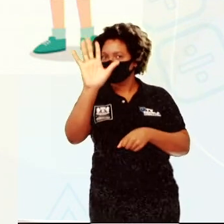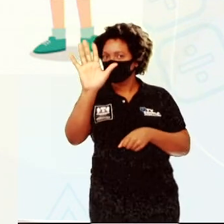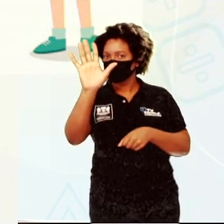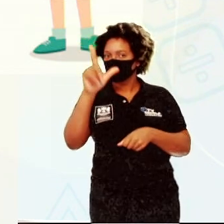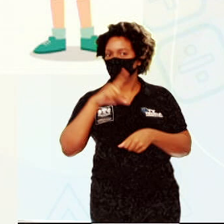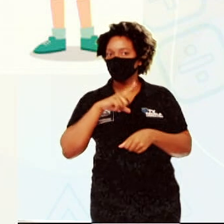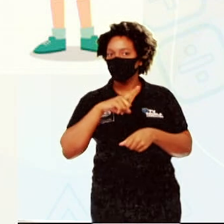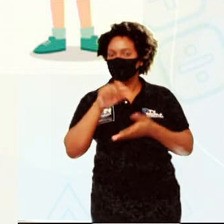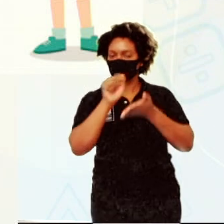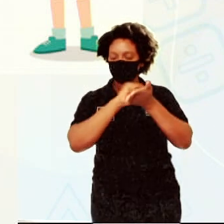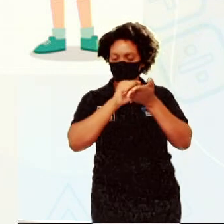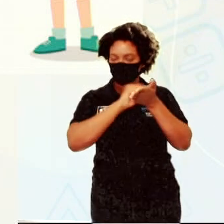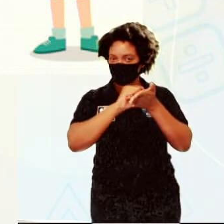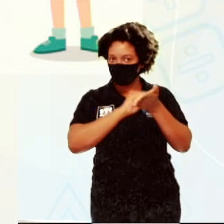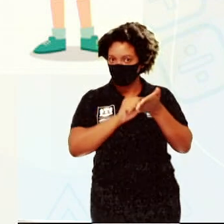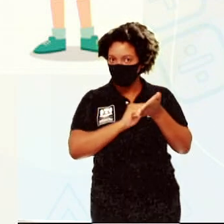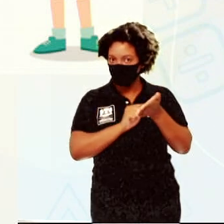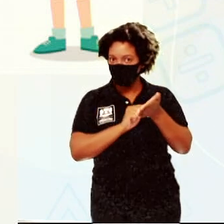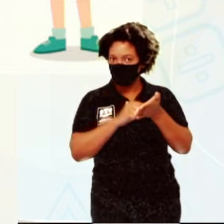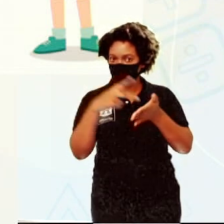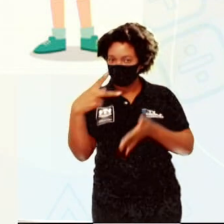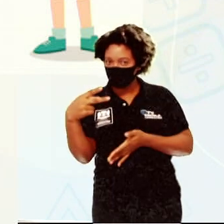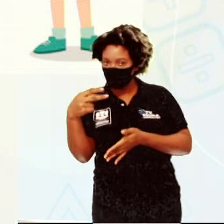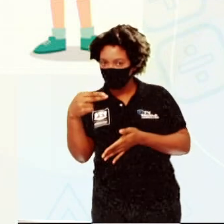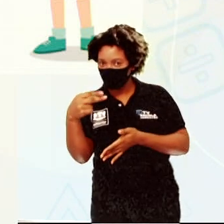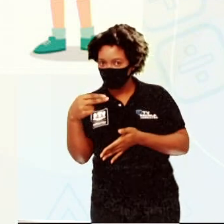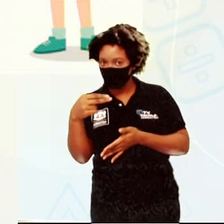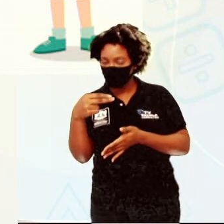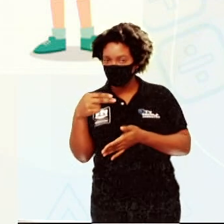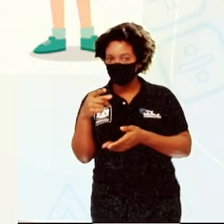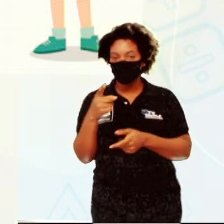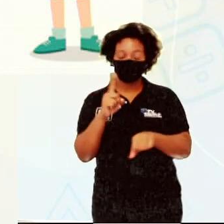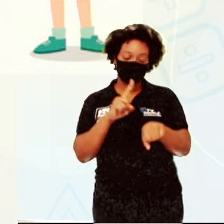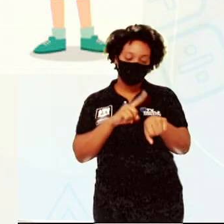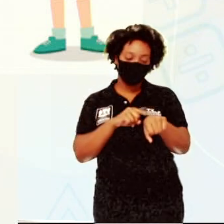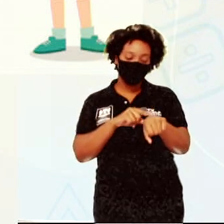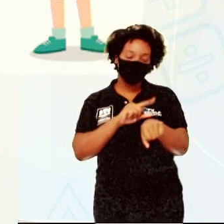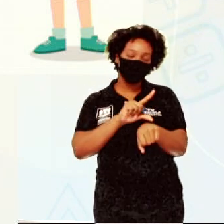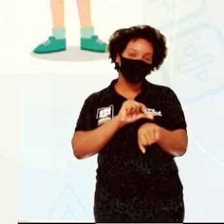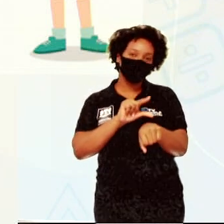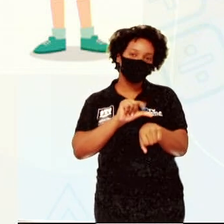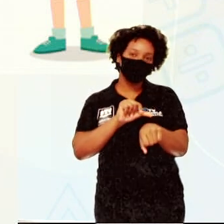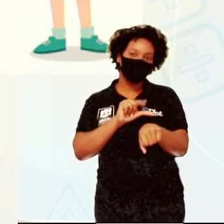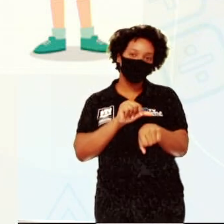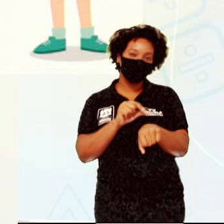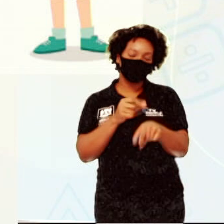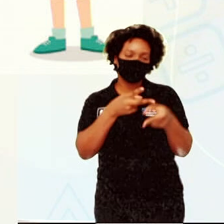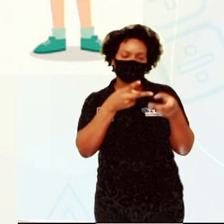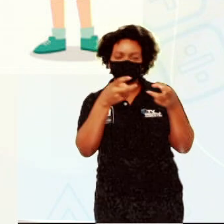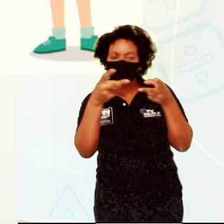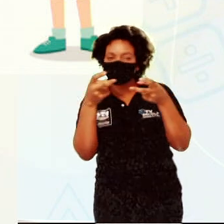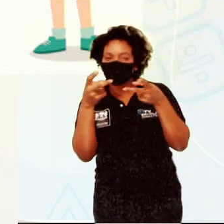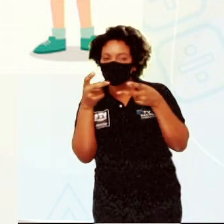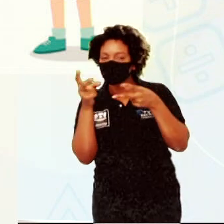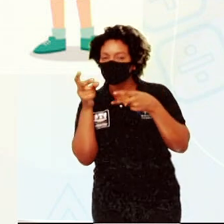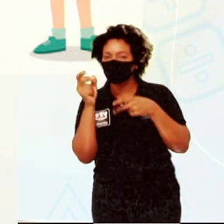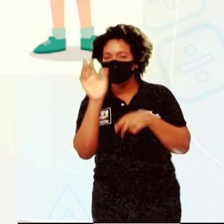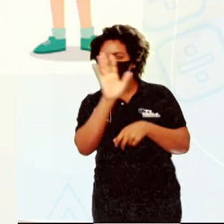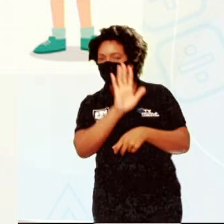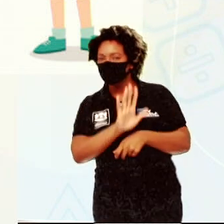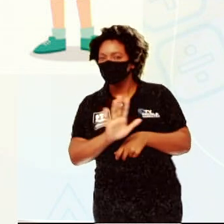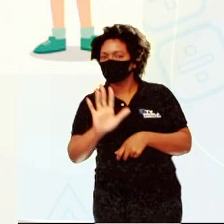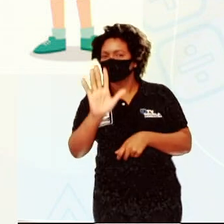borracha e um clipe. Tempo. Vai lá. Observa bem direitinho. Até